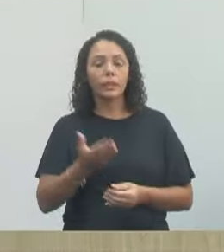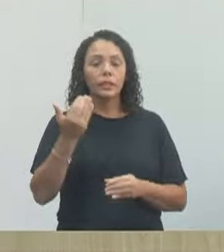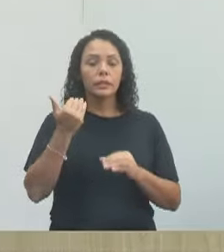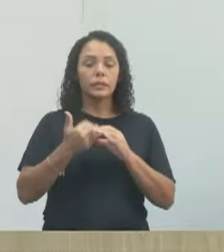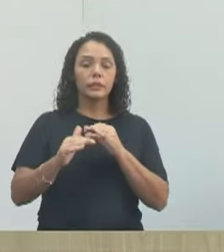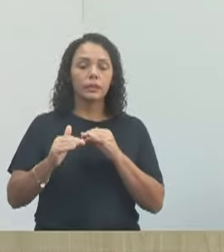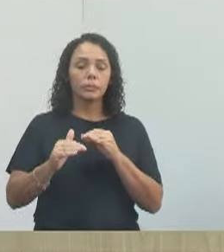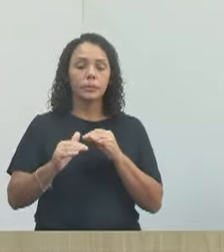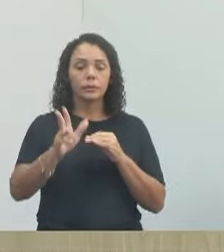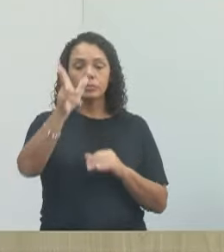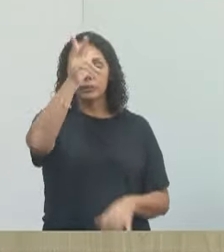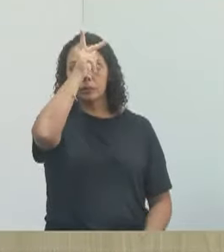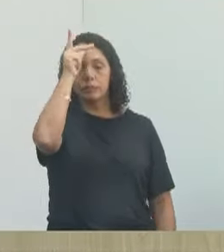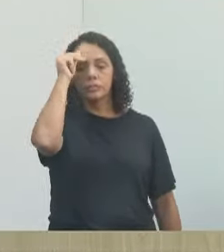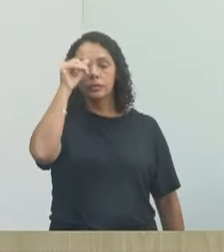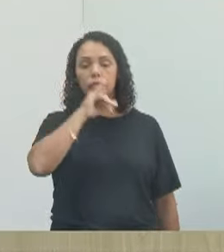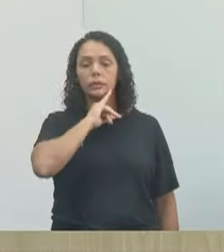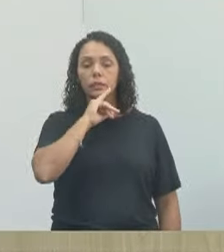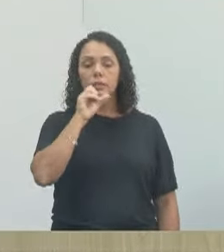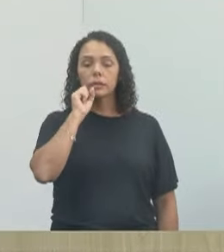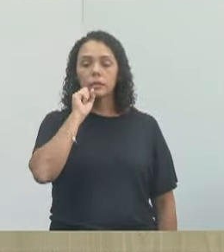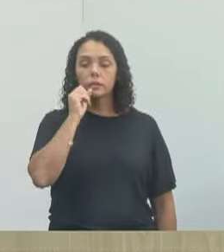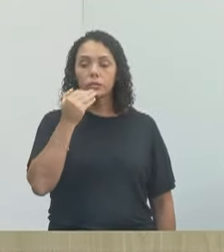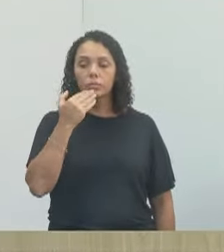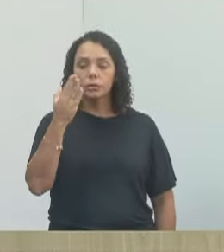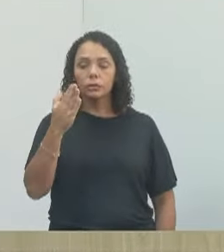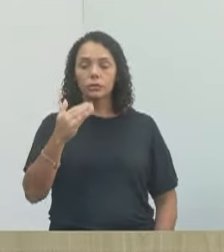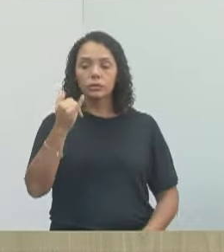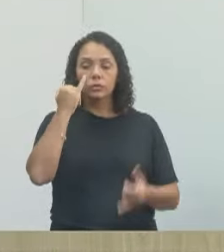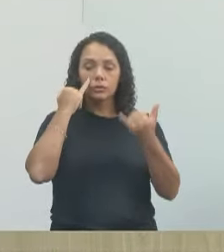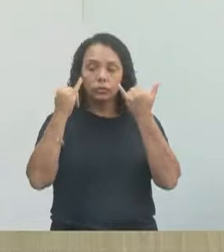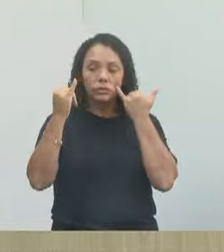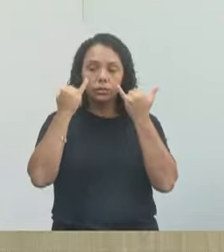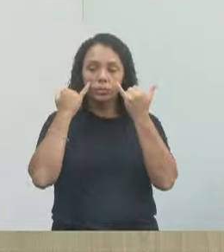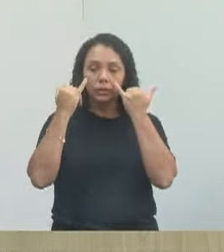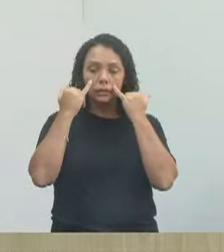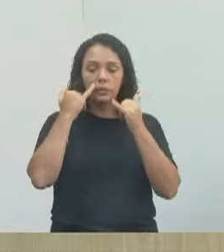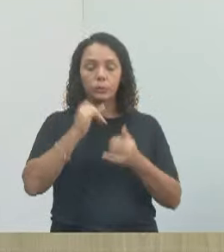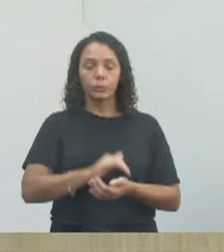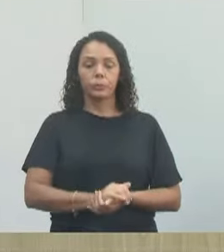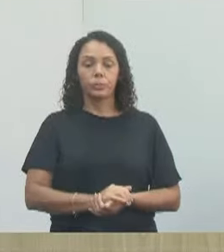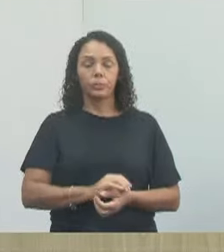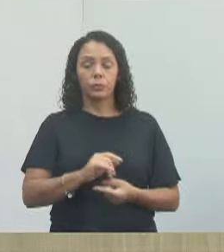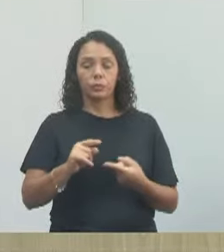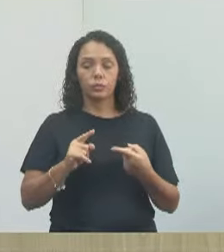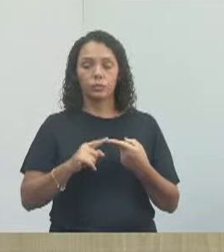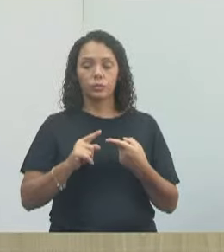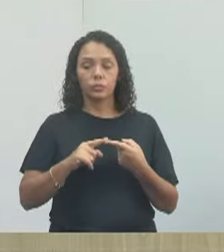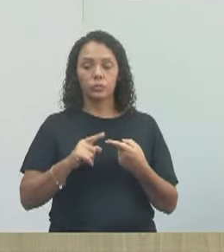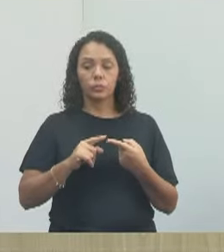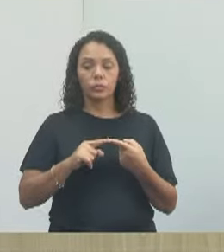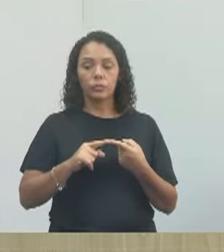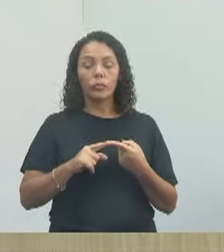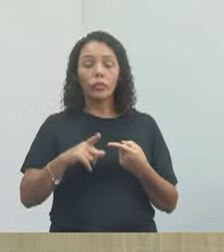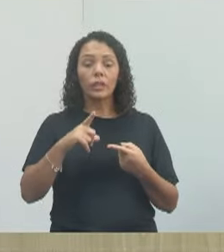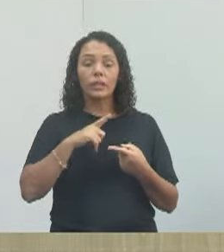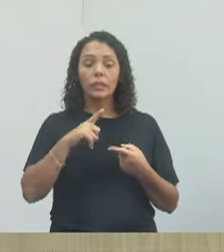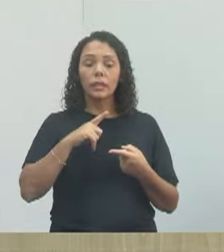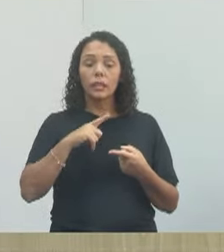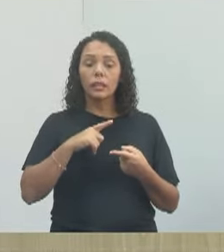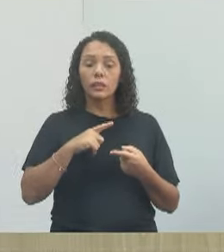encaminhado Senhor Prefeito Municipal o seguinte pedido informações um existe a